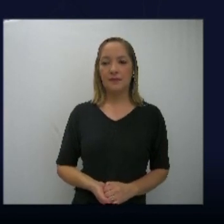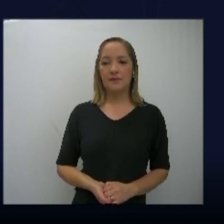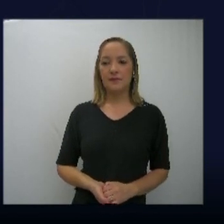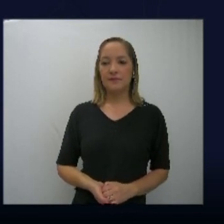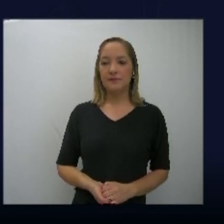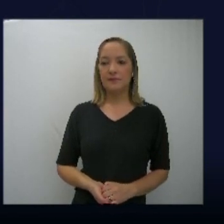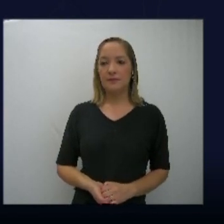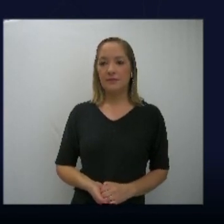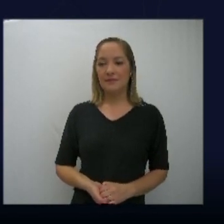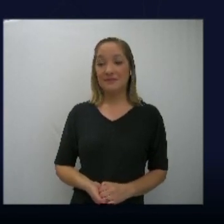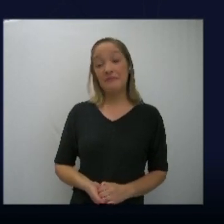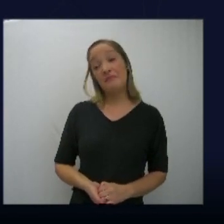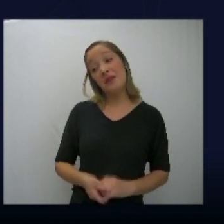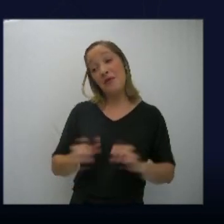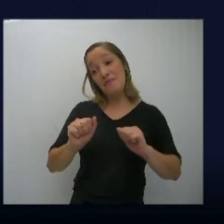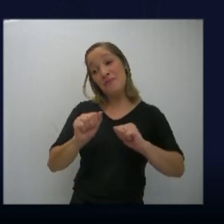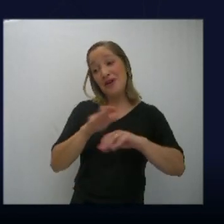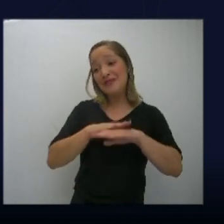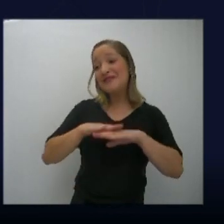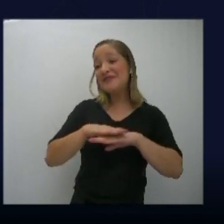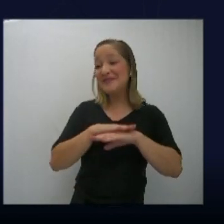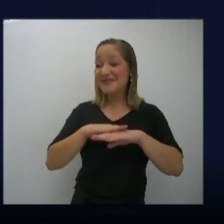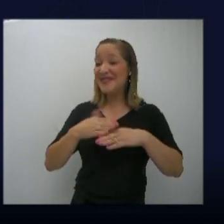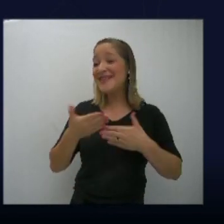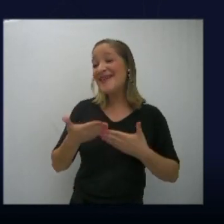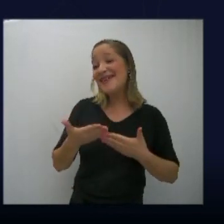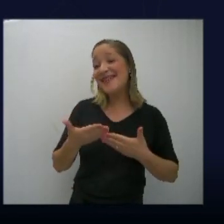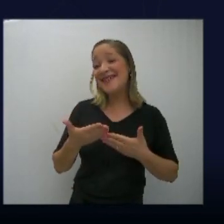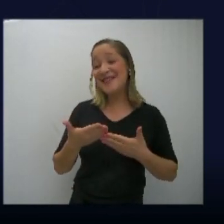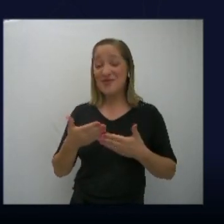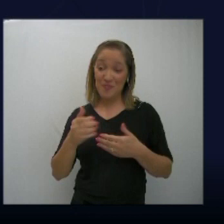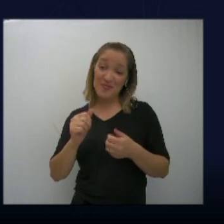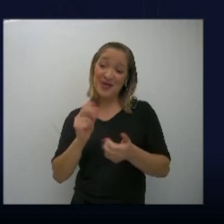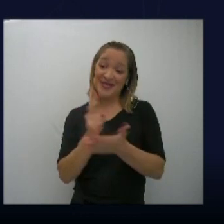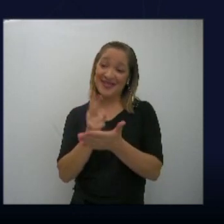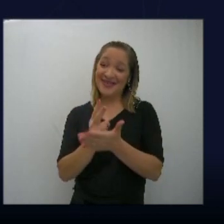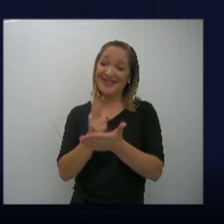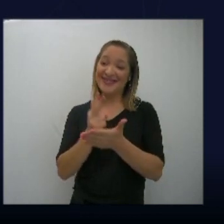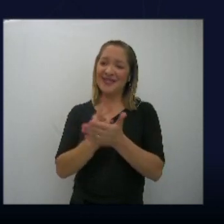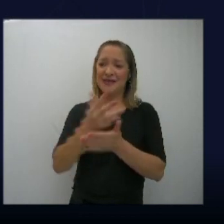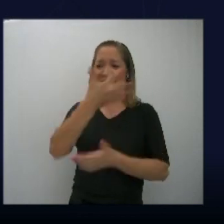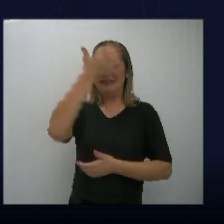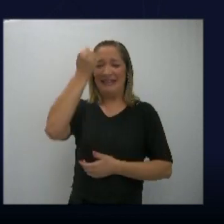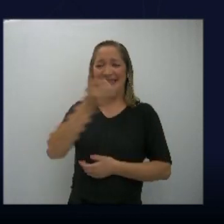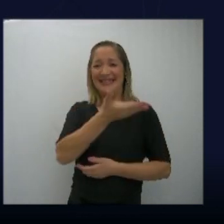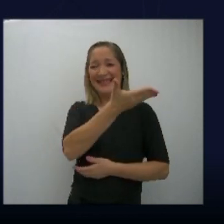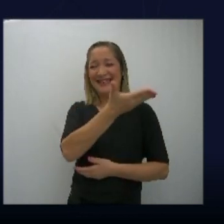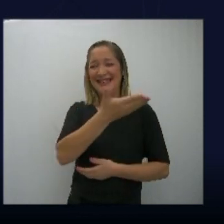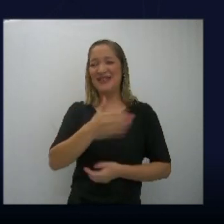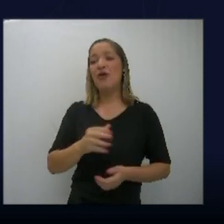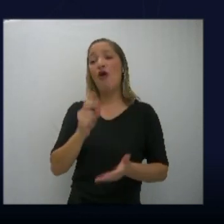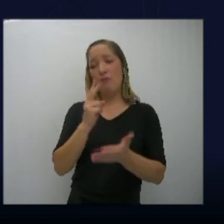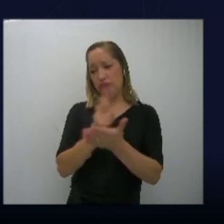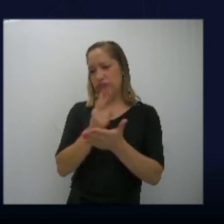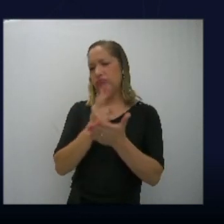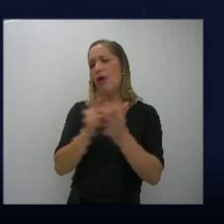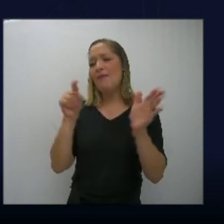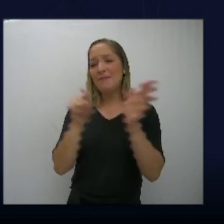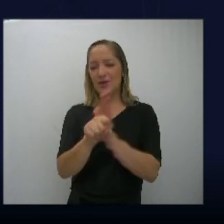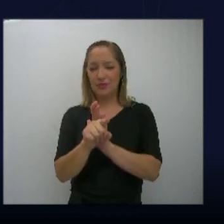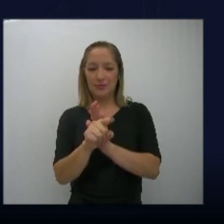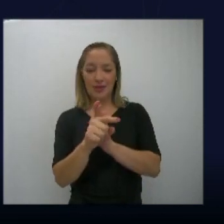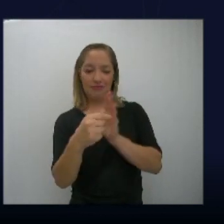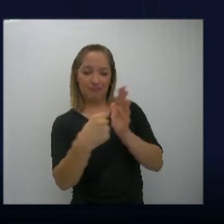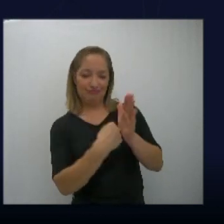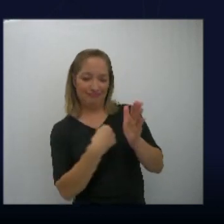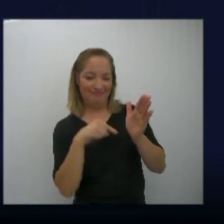a gente pode conversar conversando também primeira a gente pode procurar consciente esquece o pai então a gente pode fazer perguntas um